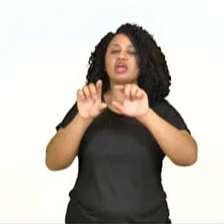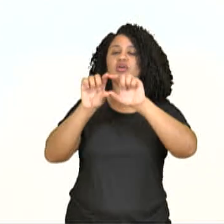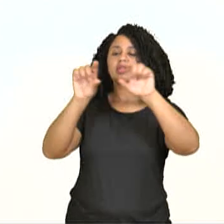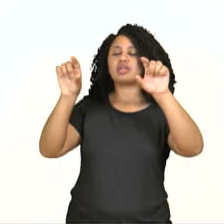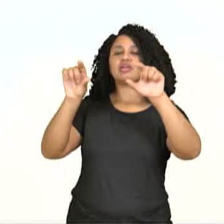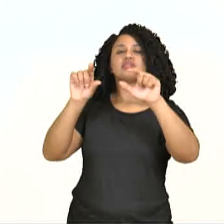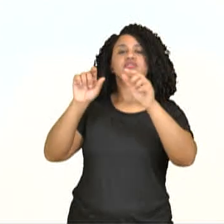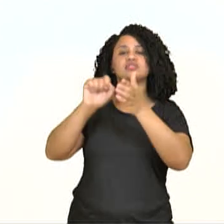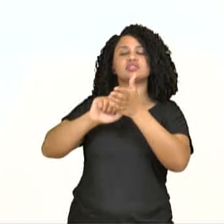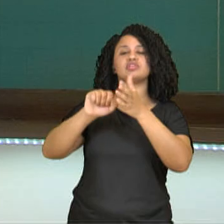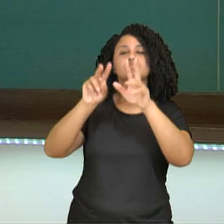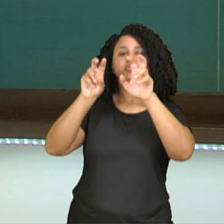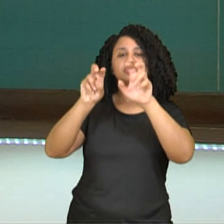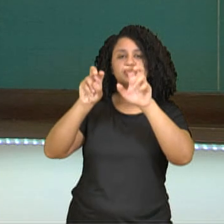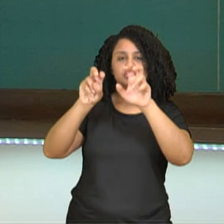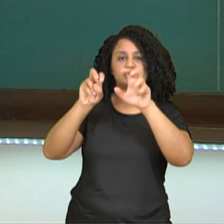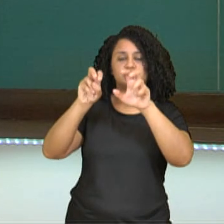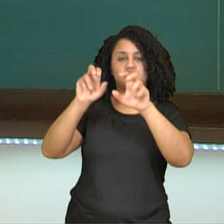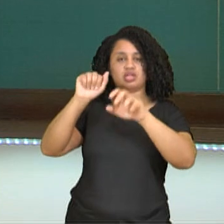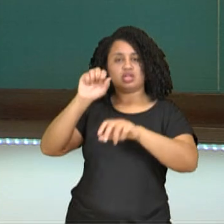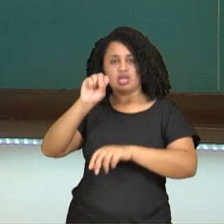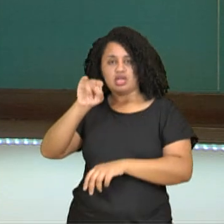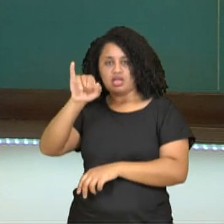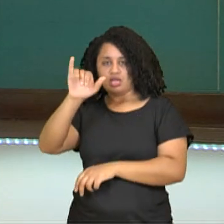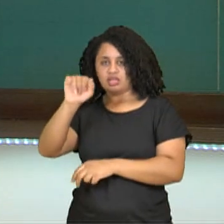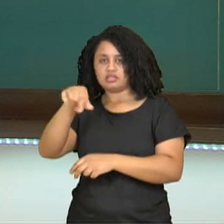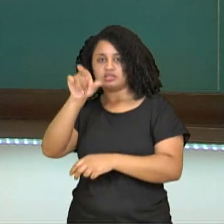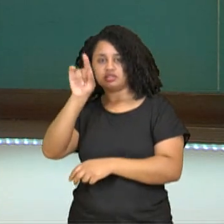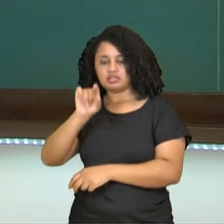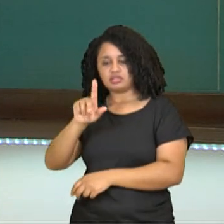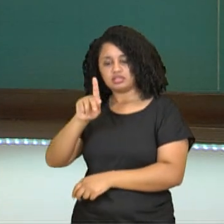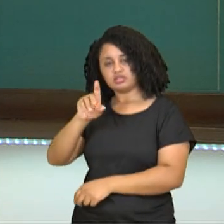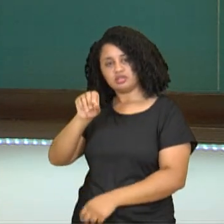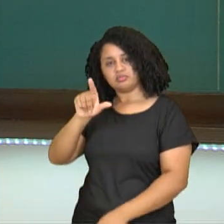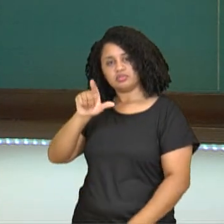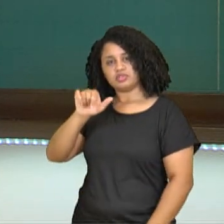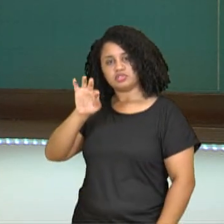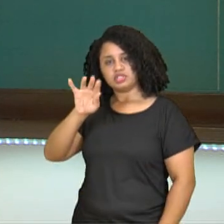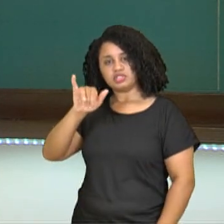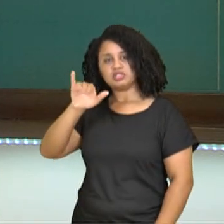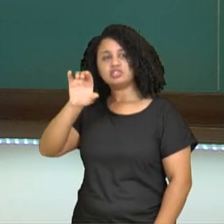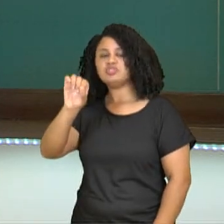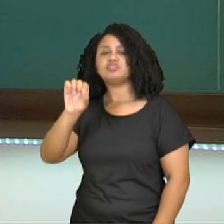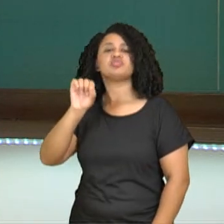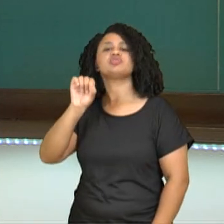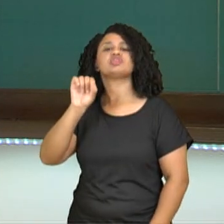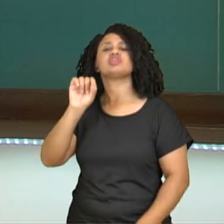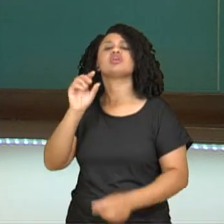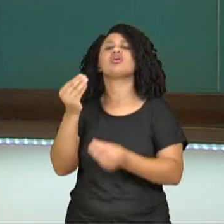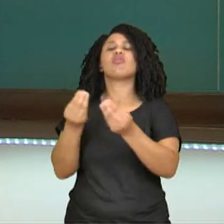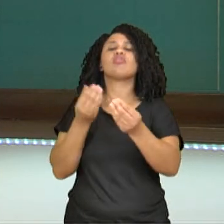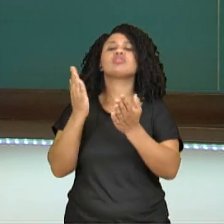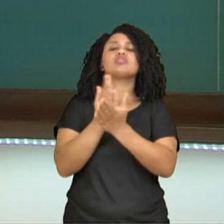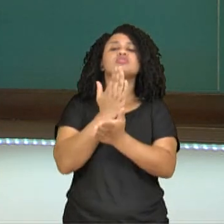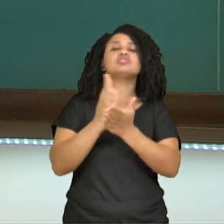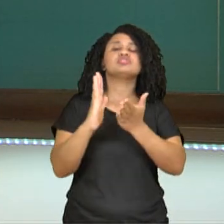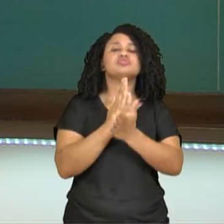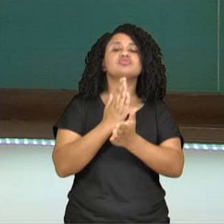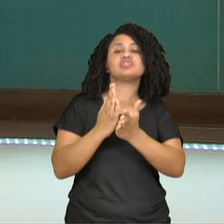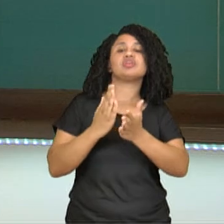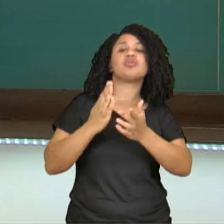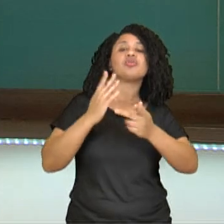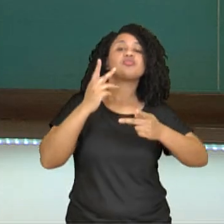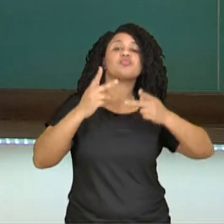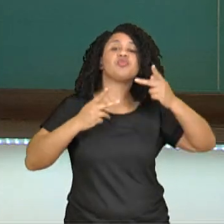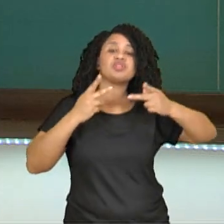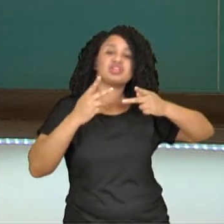ou seja, é a divisão política do continente asiático. A divisão do continente asiático em países. Conforme